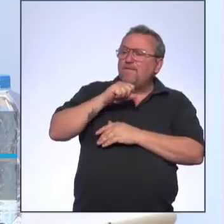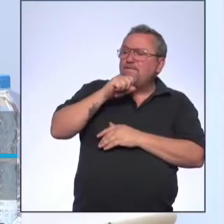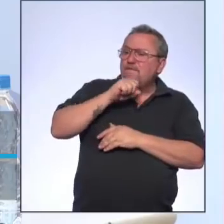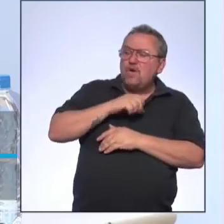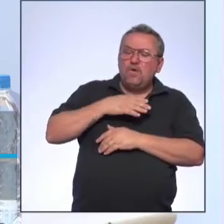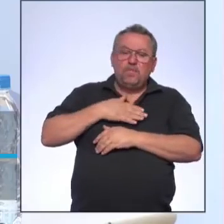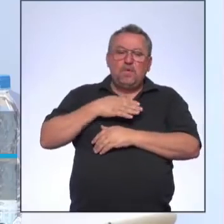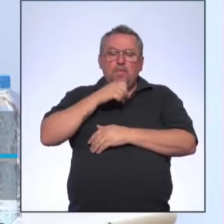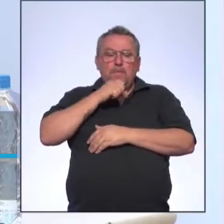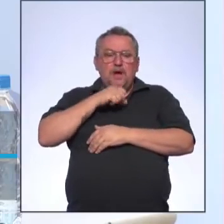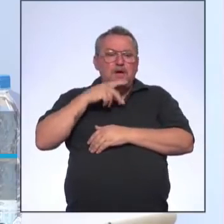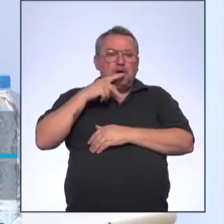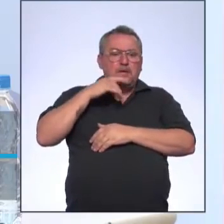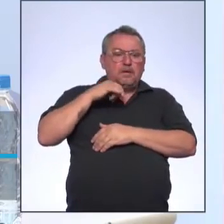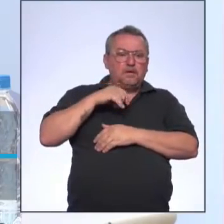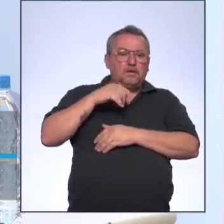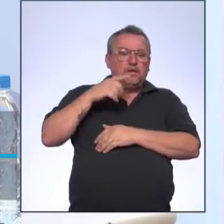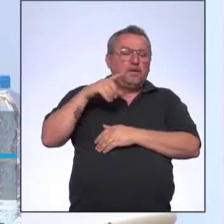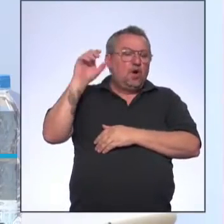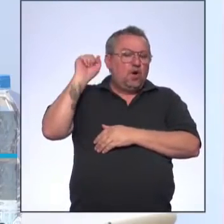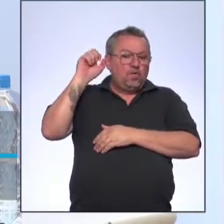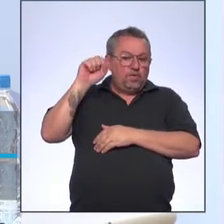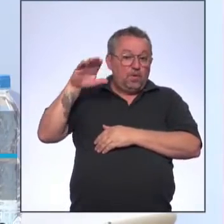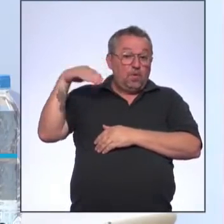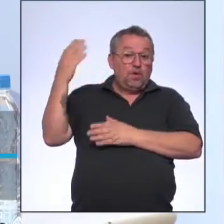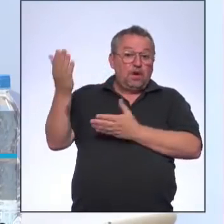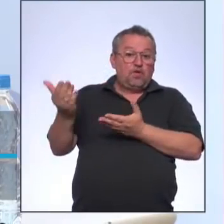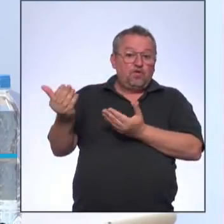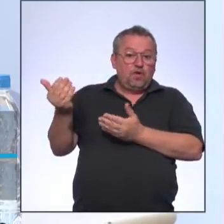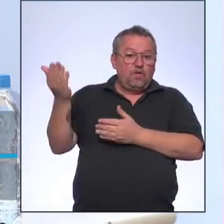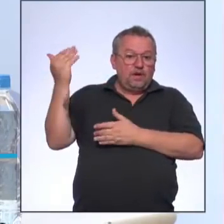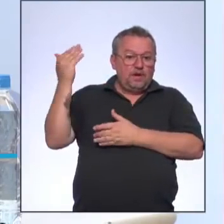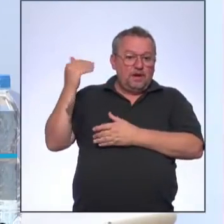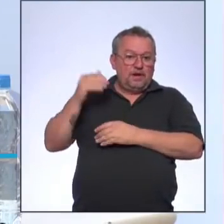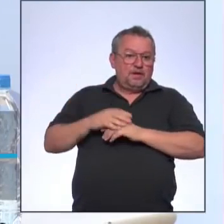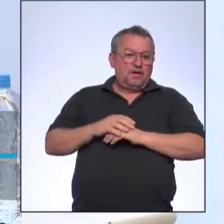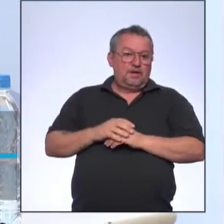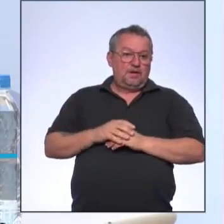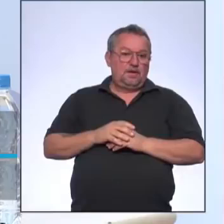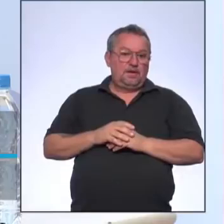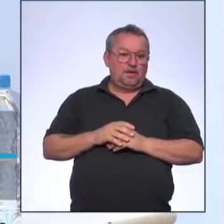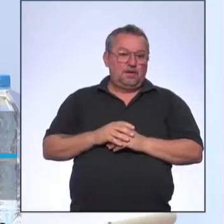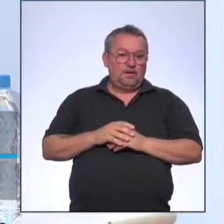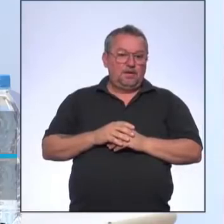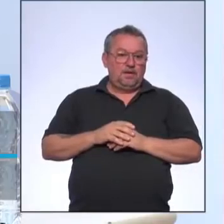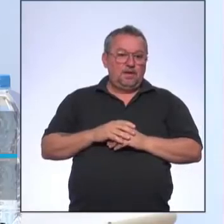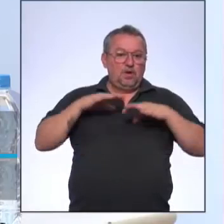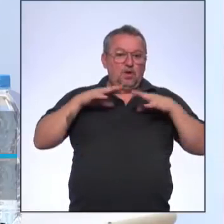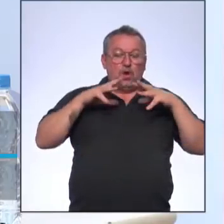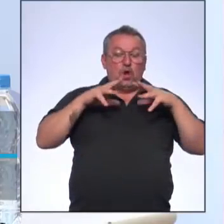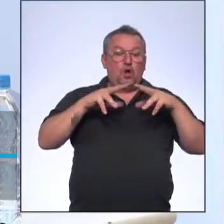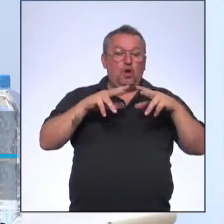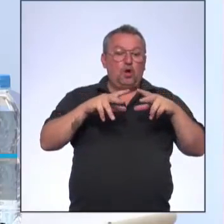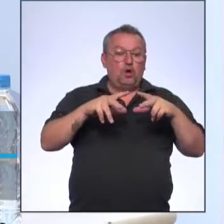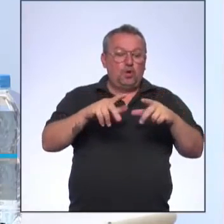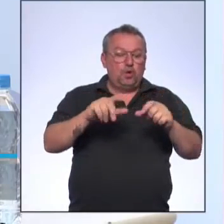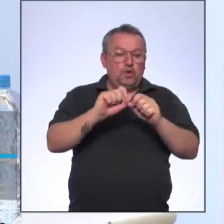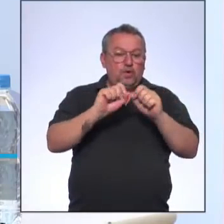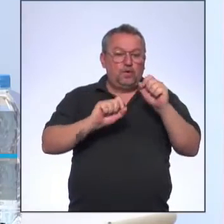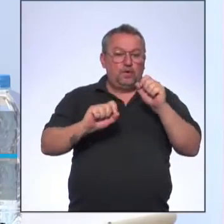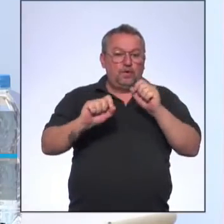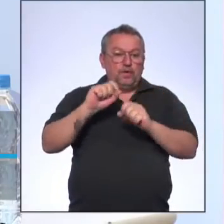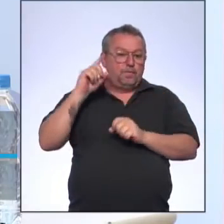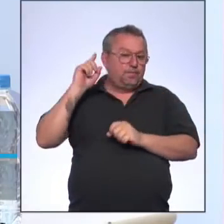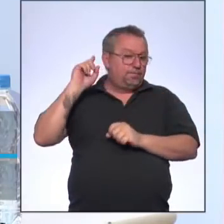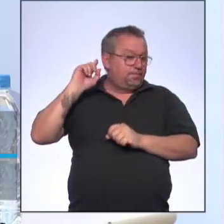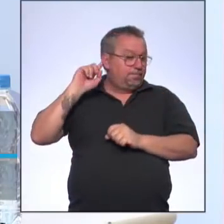avós, nossos pais ouviam quando eles eram jovens, quando eles eram da nossa idade? Tudo isso faz o nosso